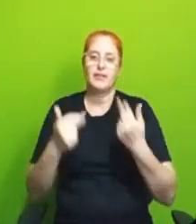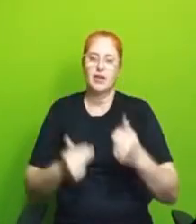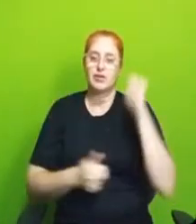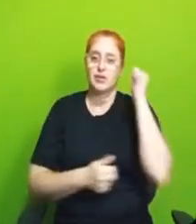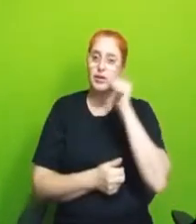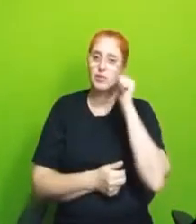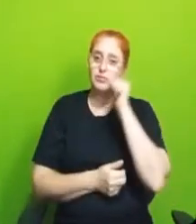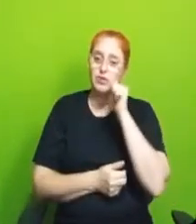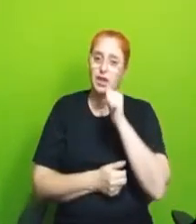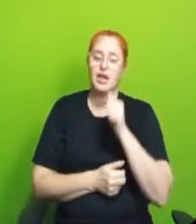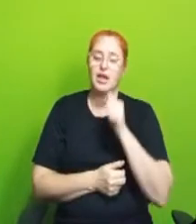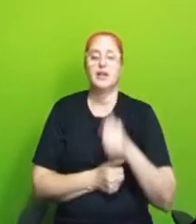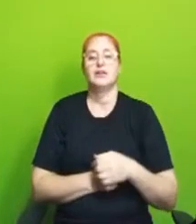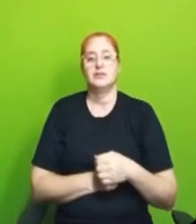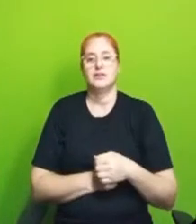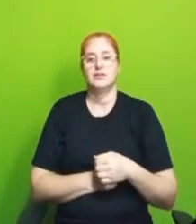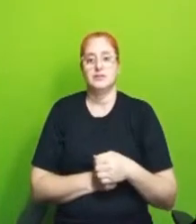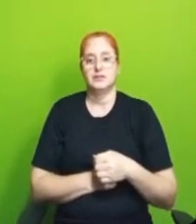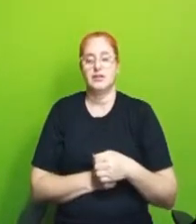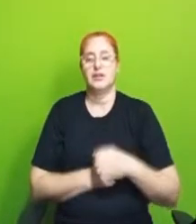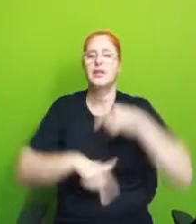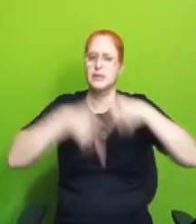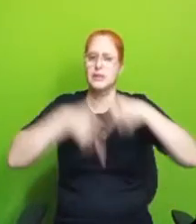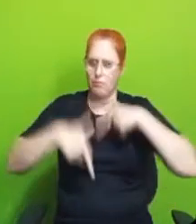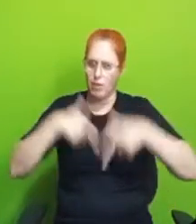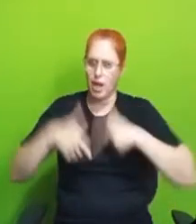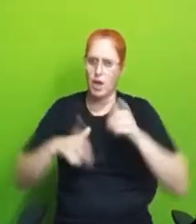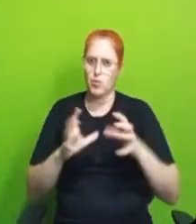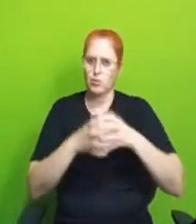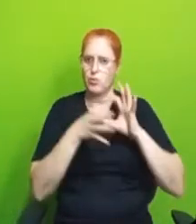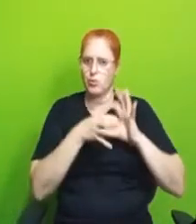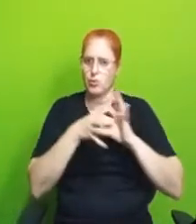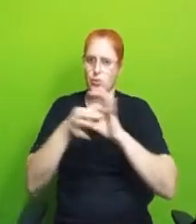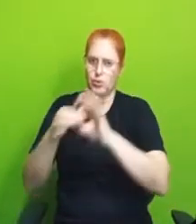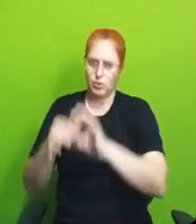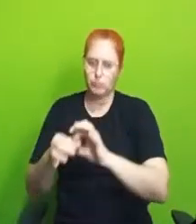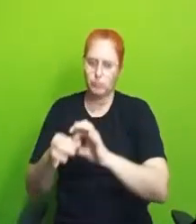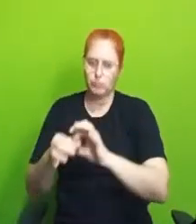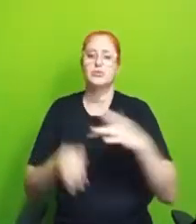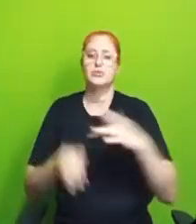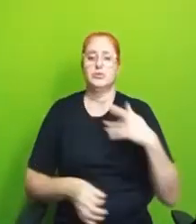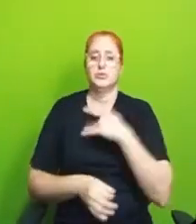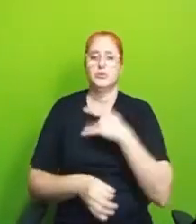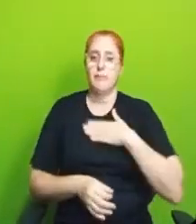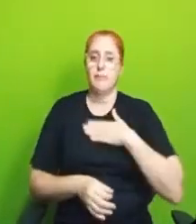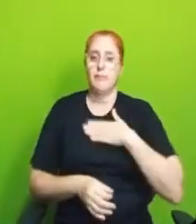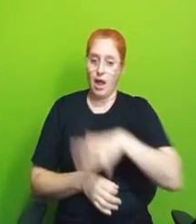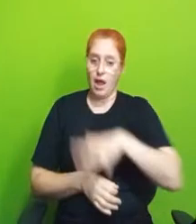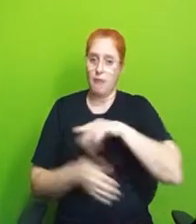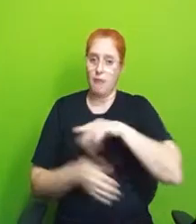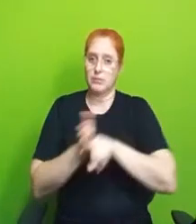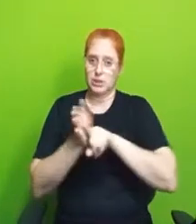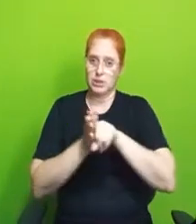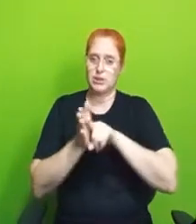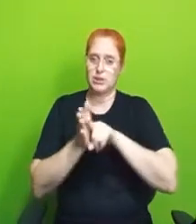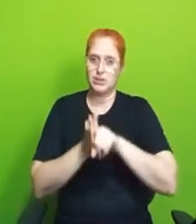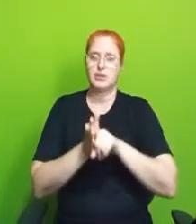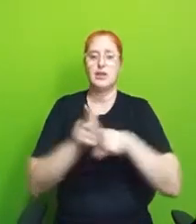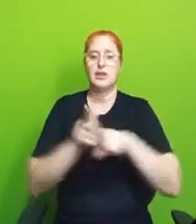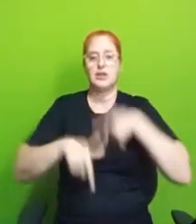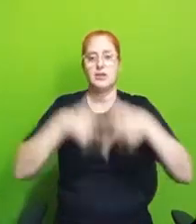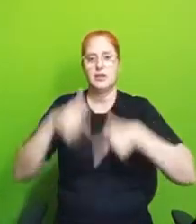as mulheres da classe trabalhadora no contexto da atenção primária e saúde, que é o meu campo de pesquisa, né, os serviços de atenção básica, os